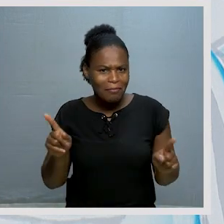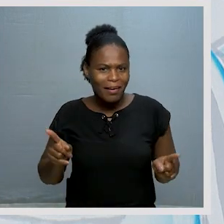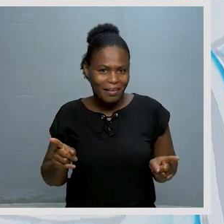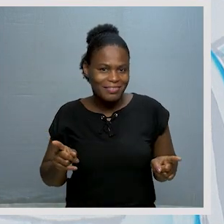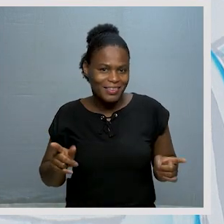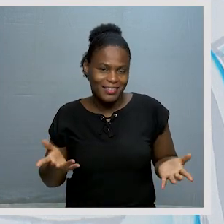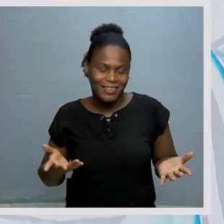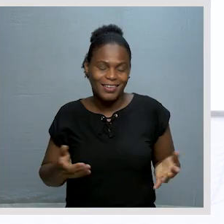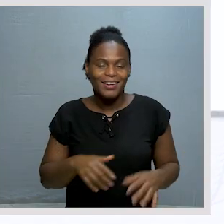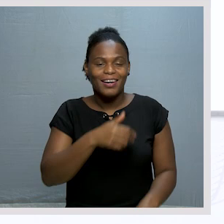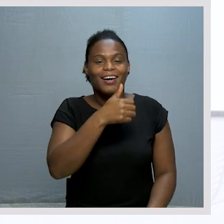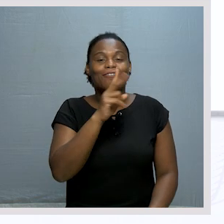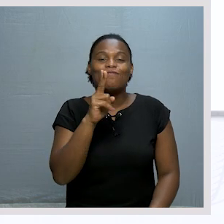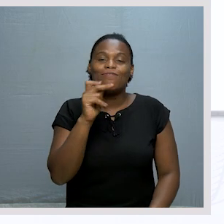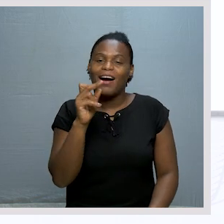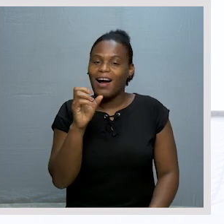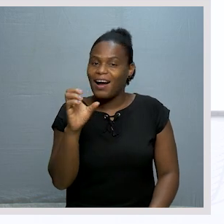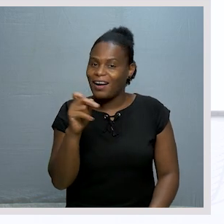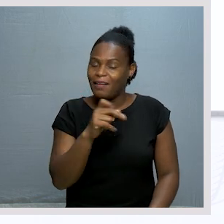diferença. Boi,